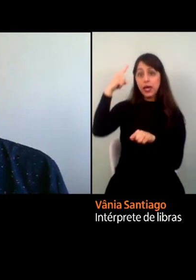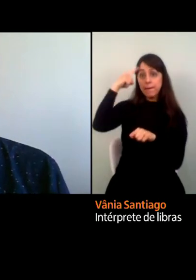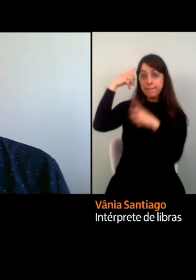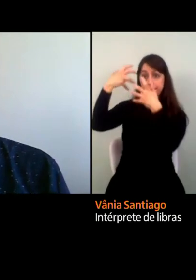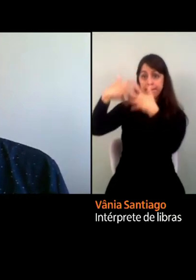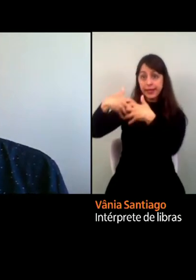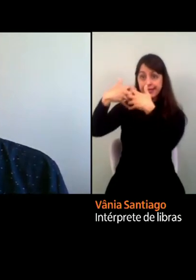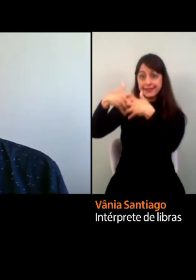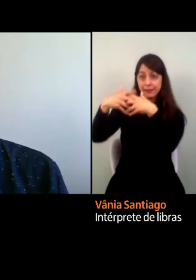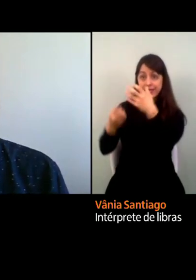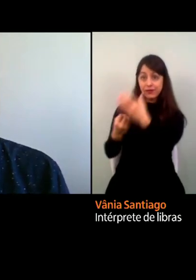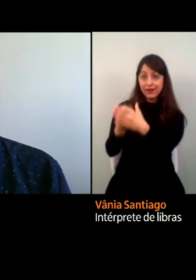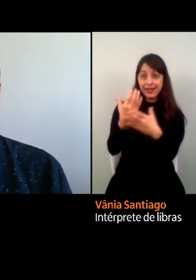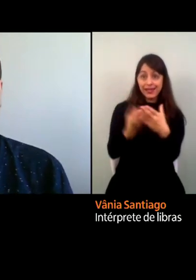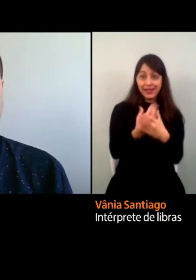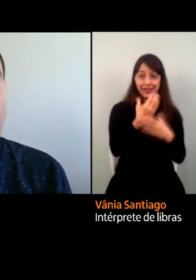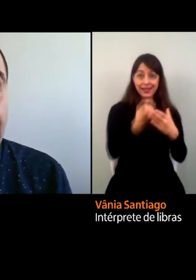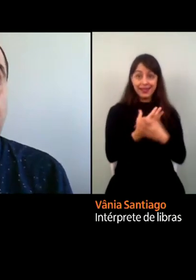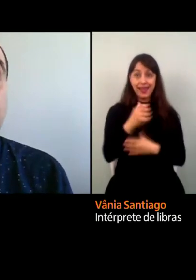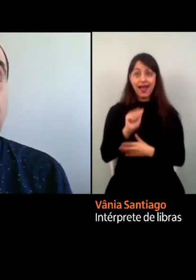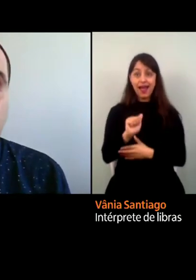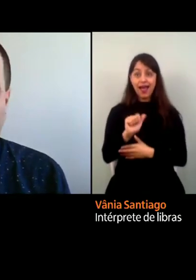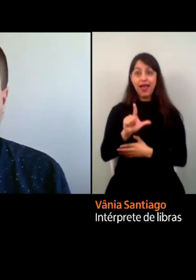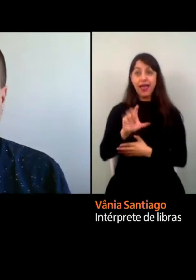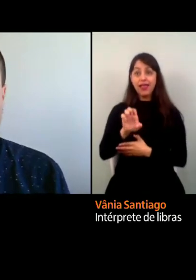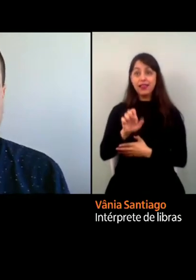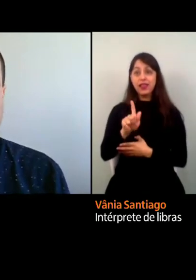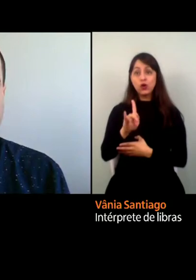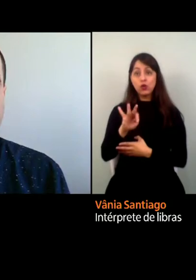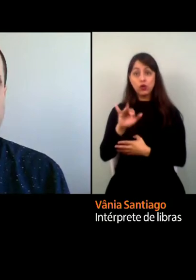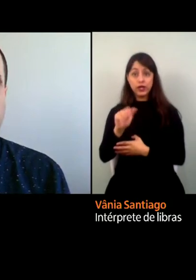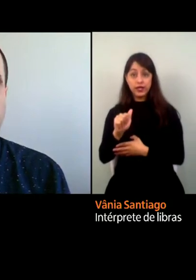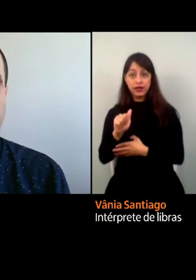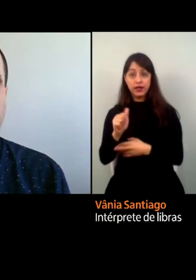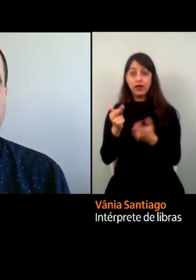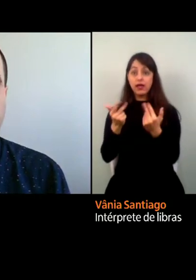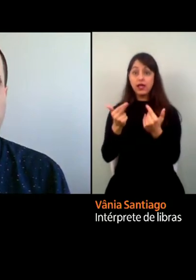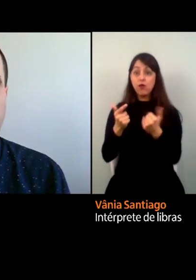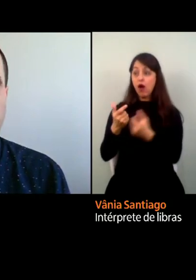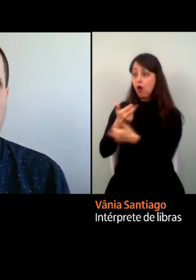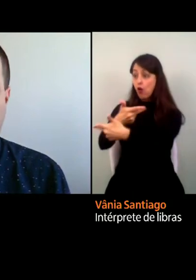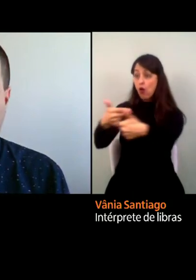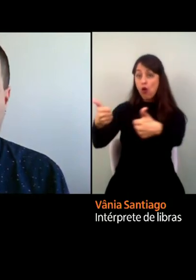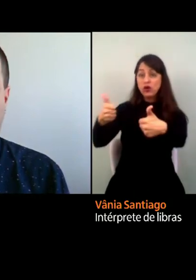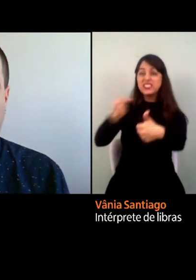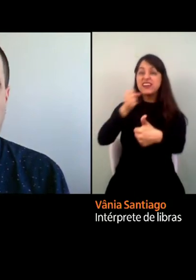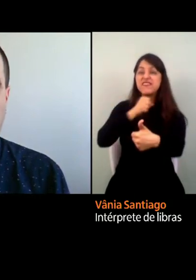o que são as ruínas no reino das coisas.